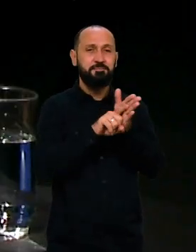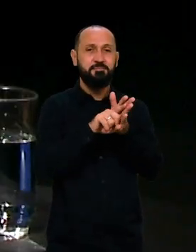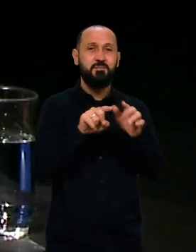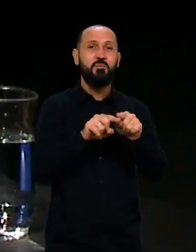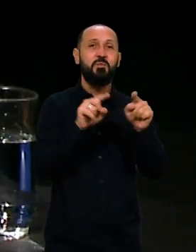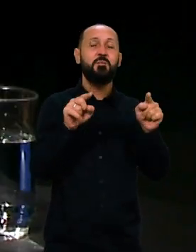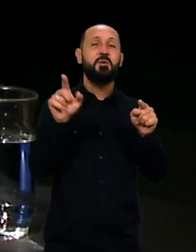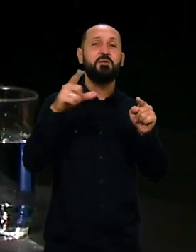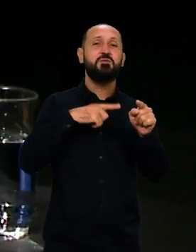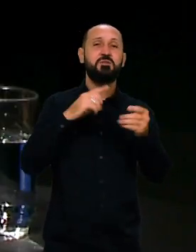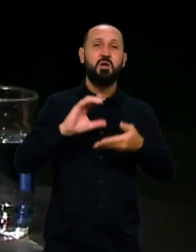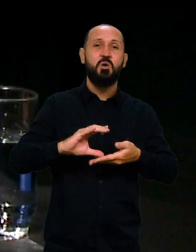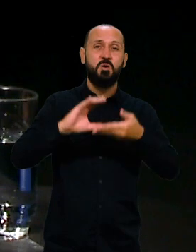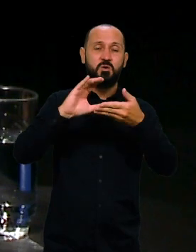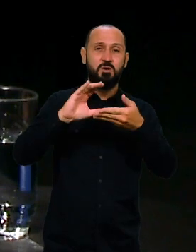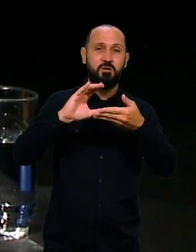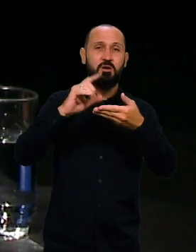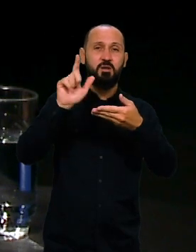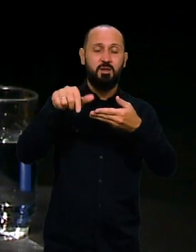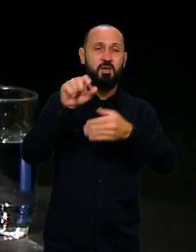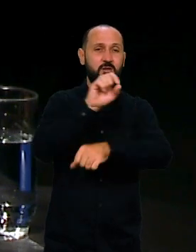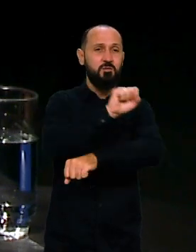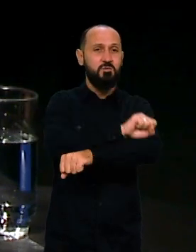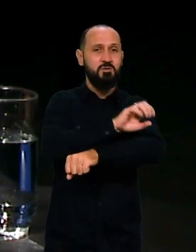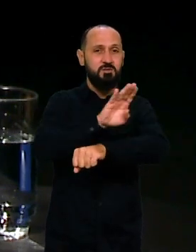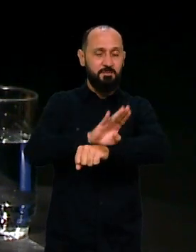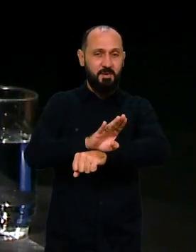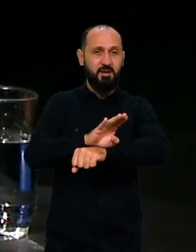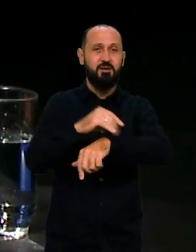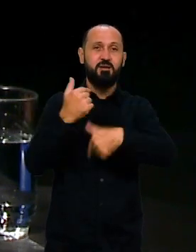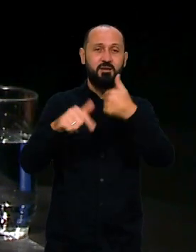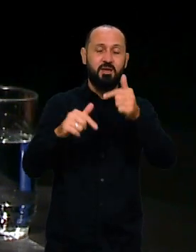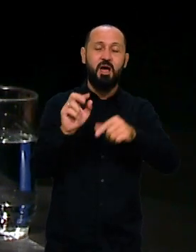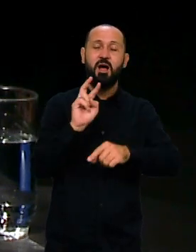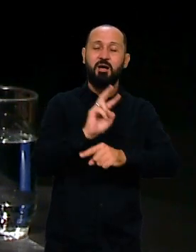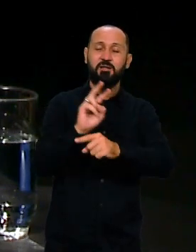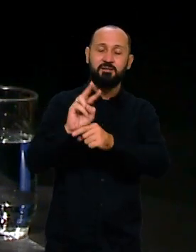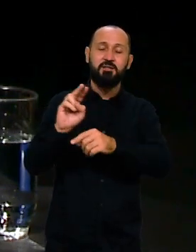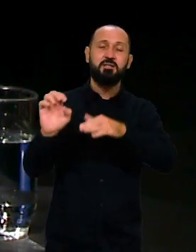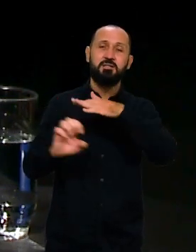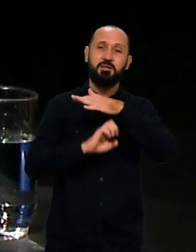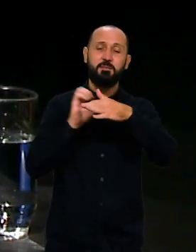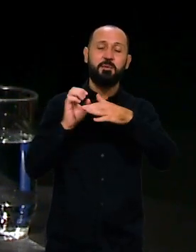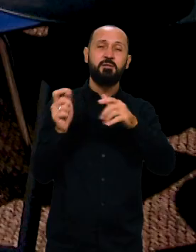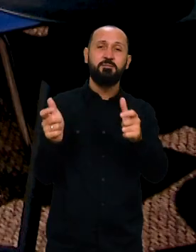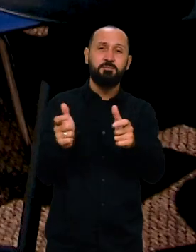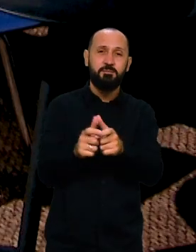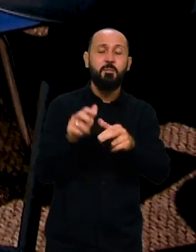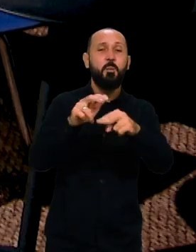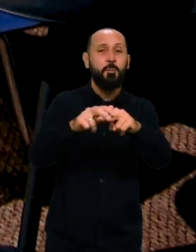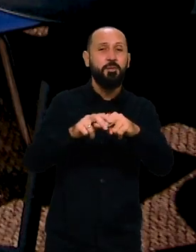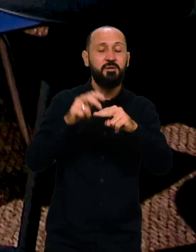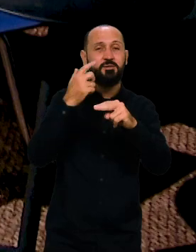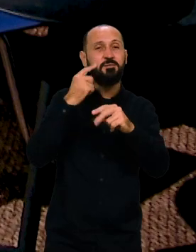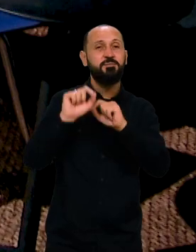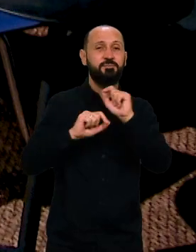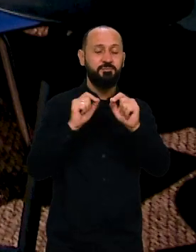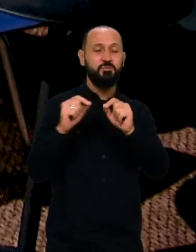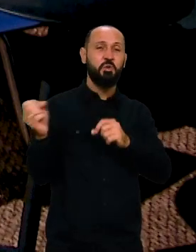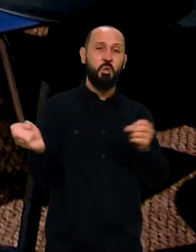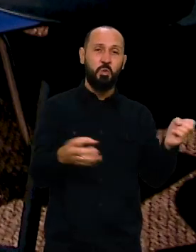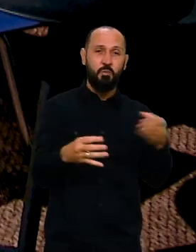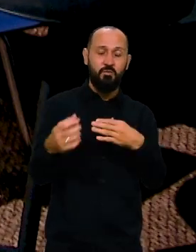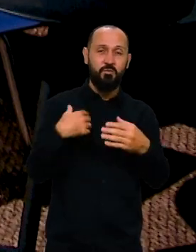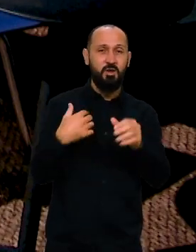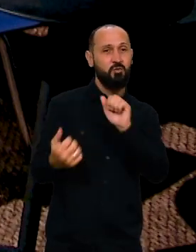pesquisa, mas você também é conselheiro do SEBRAE, que é o serviço que atende as micro e pequenas empresas. E é por isso essa veia que fala da